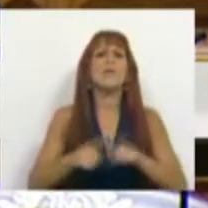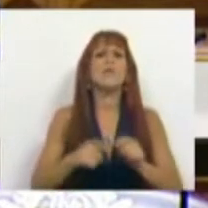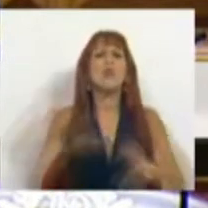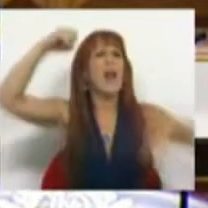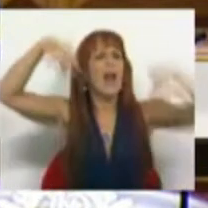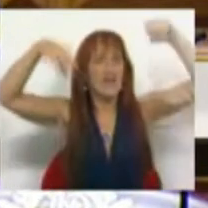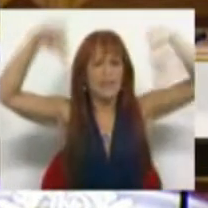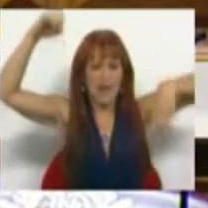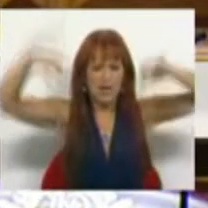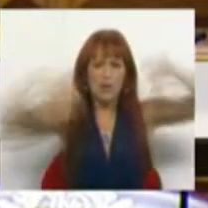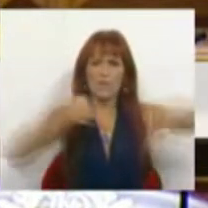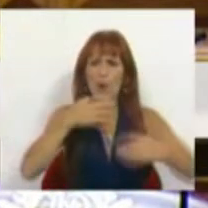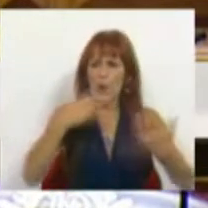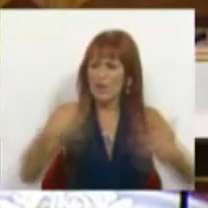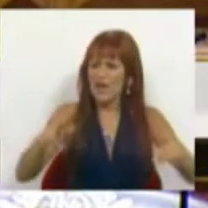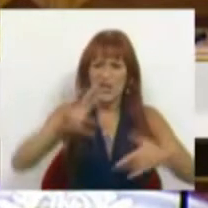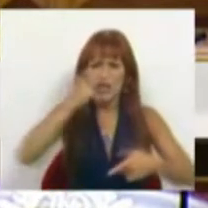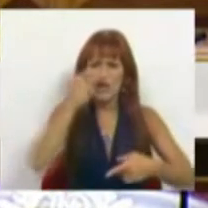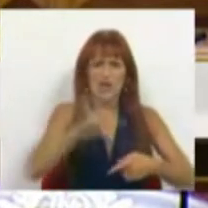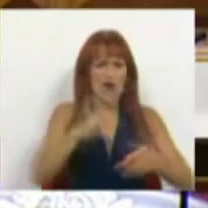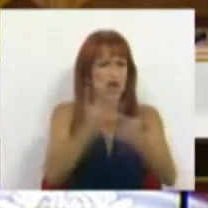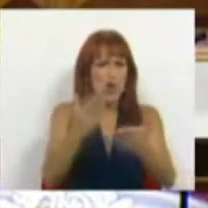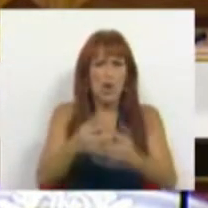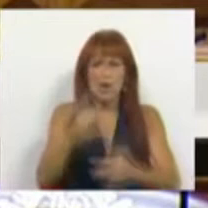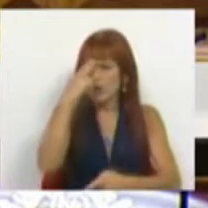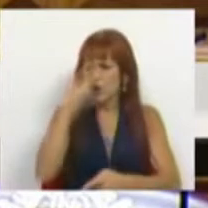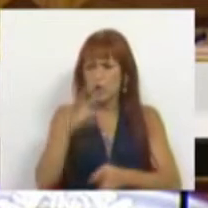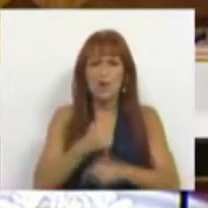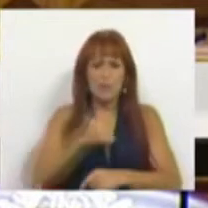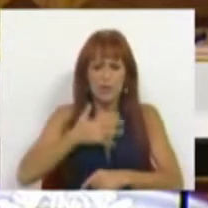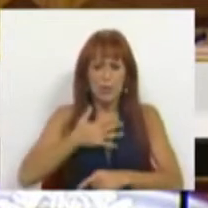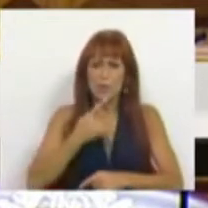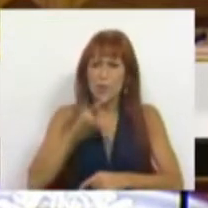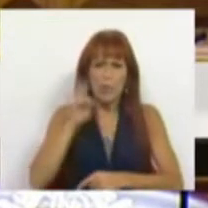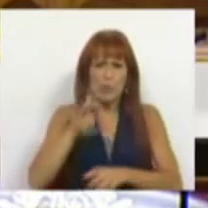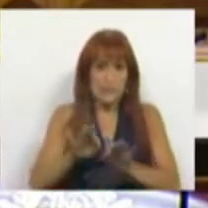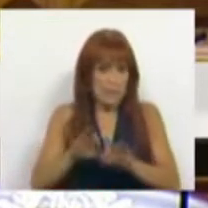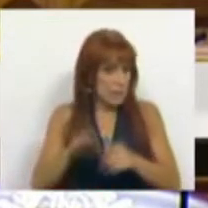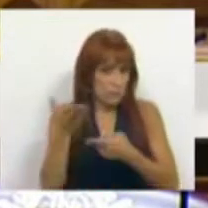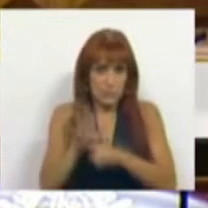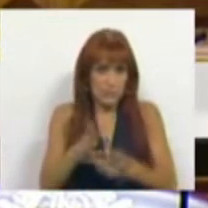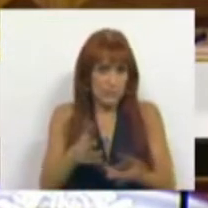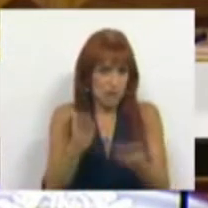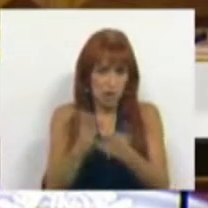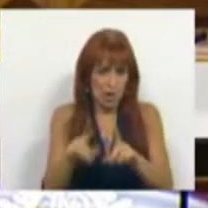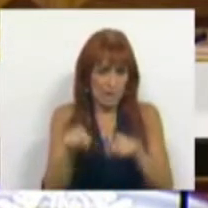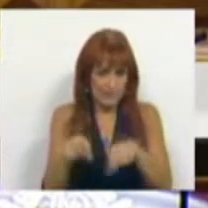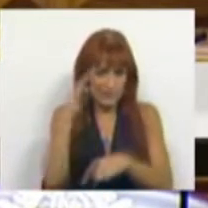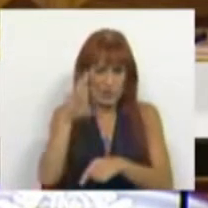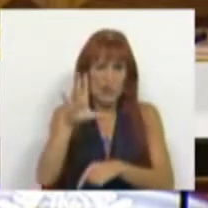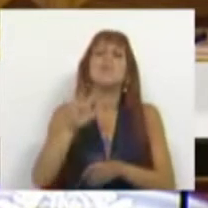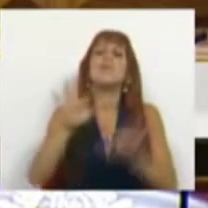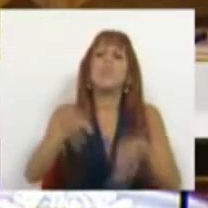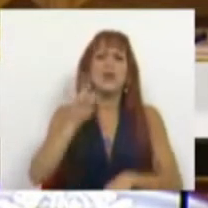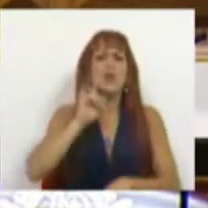de que tanto se falou, deixando de degradar escolas históricas, património tão relevante como, por exemplo, o Liceu Camões em Lisboa. Vou concluir,